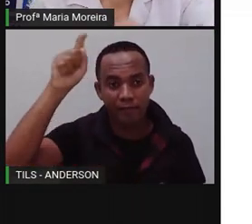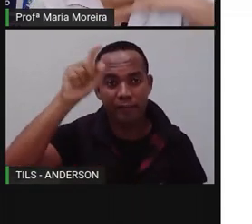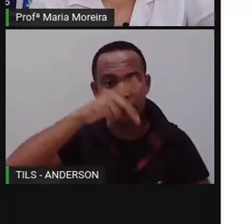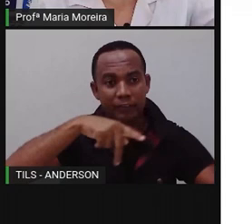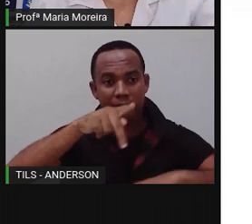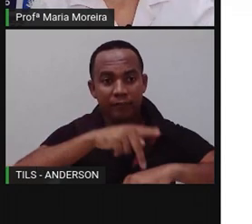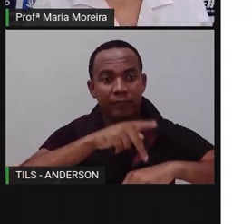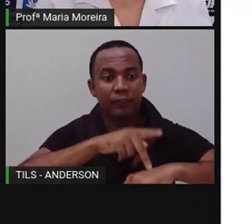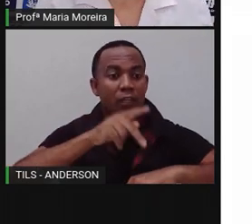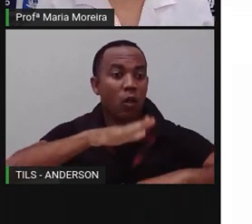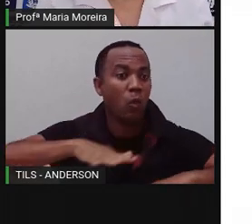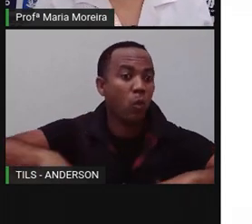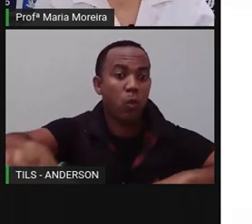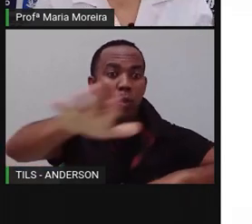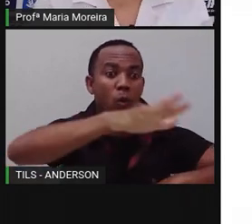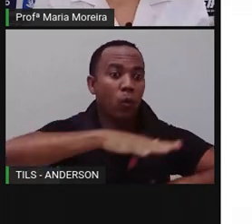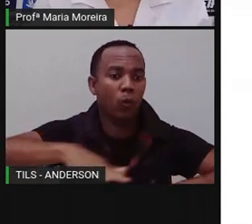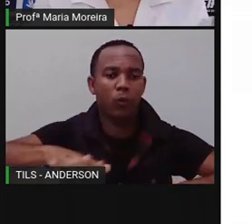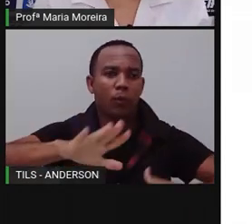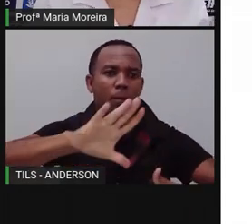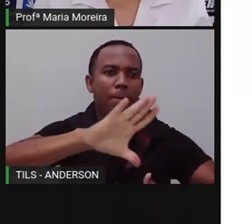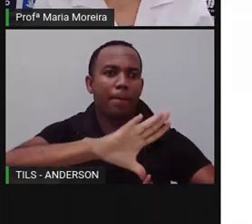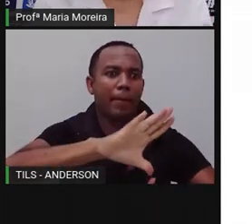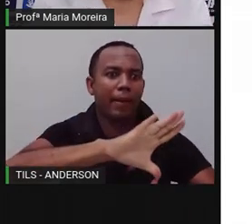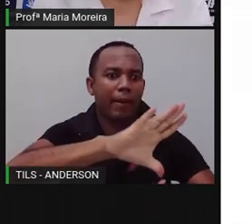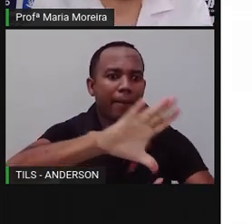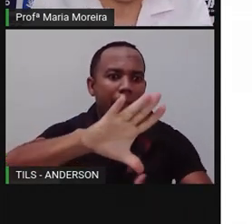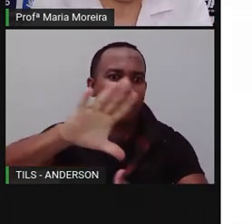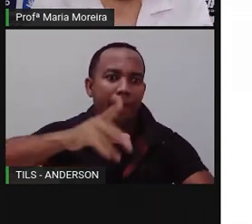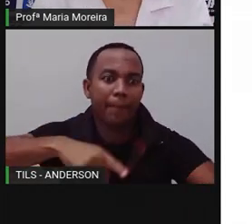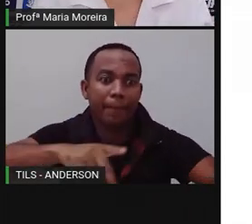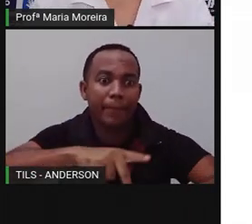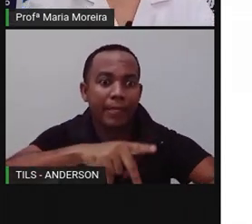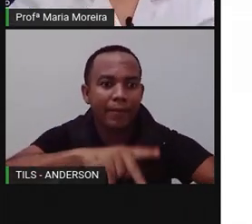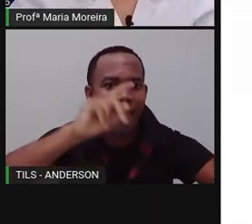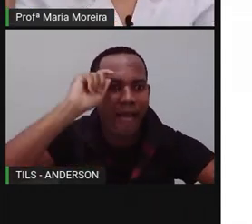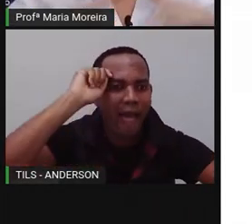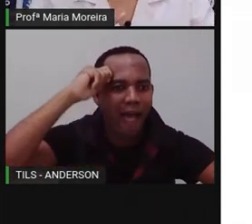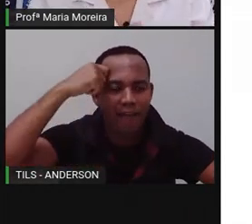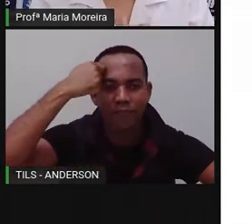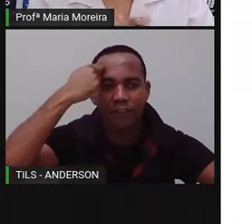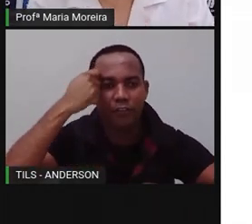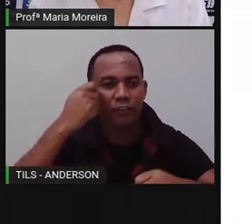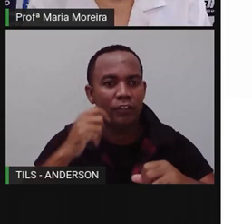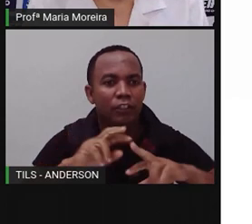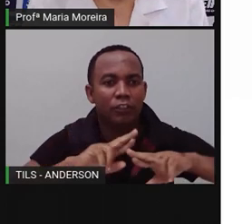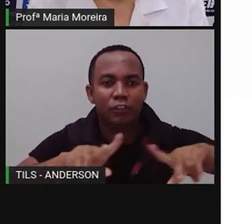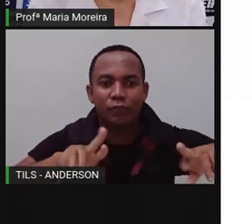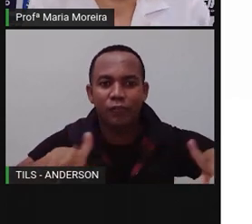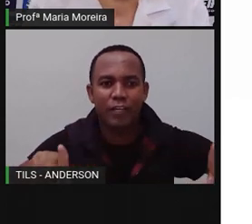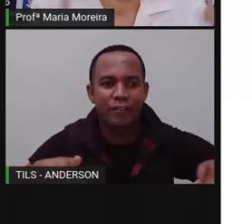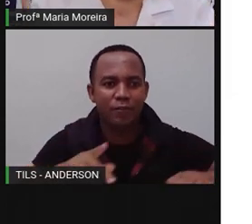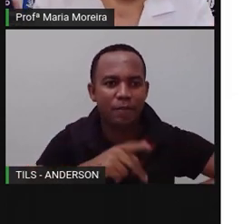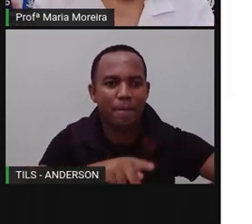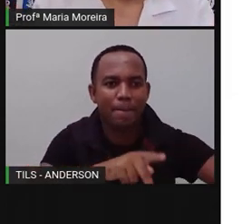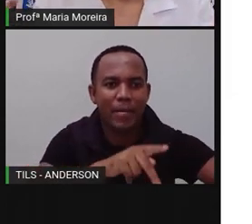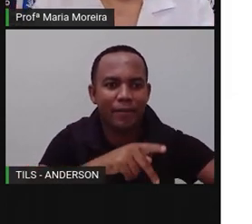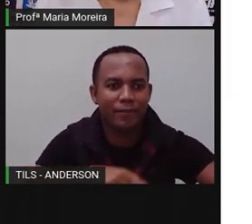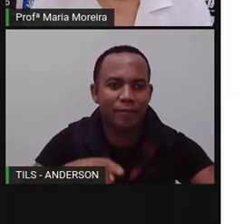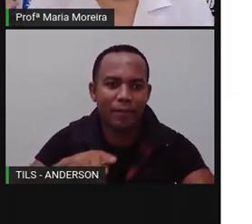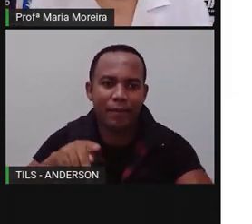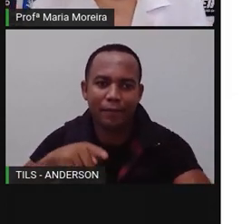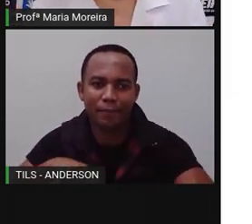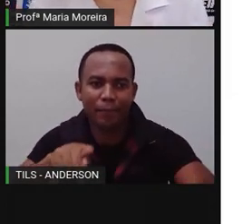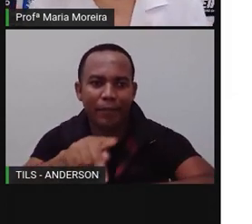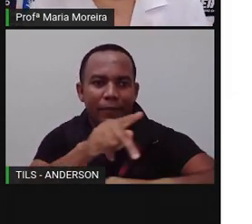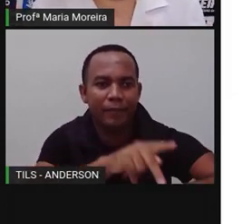do continente africano. Mas o que é um continente? É a junção de vários países. Então, estamos aqui,